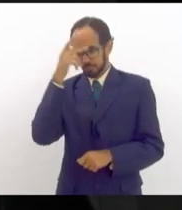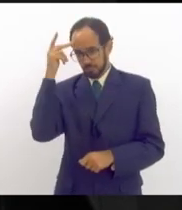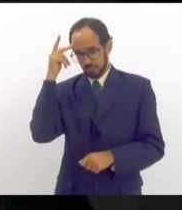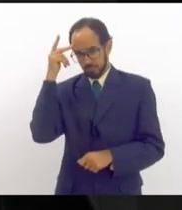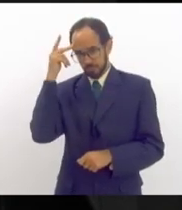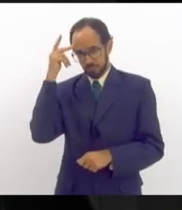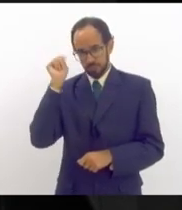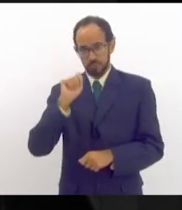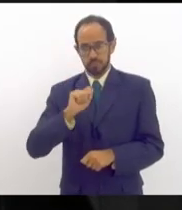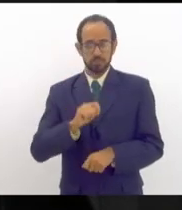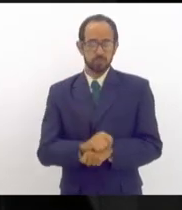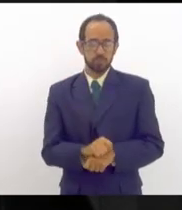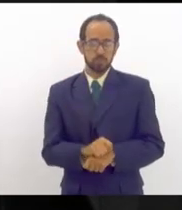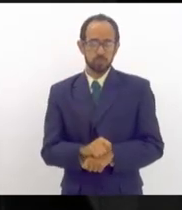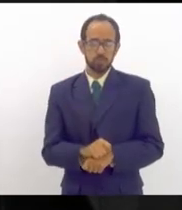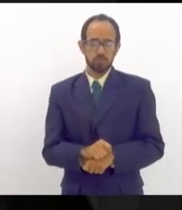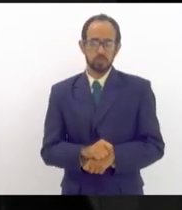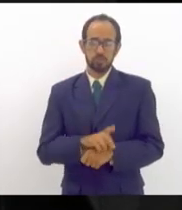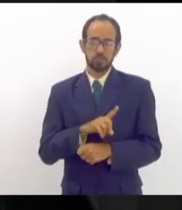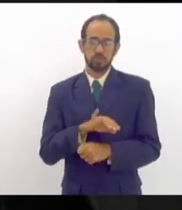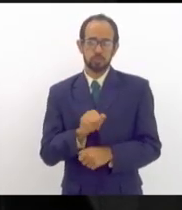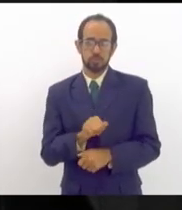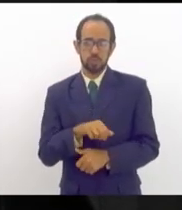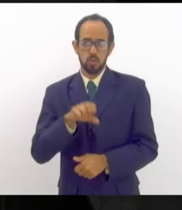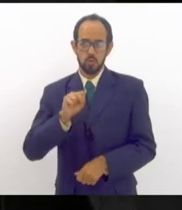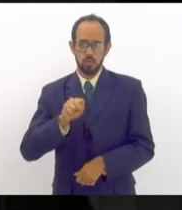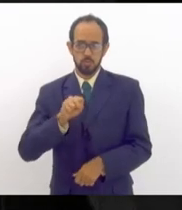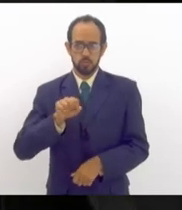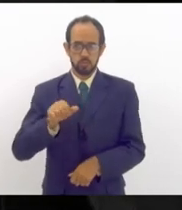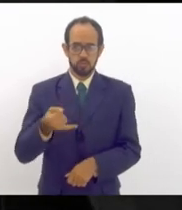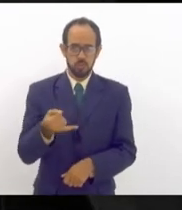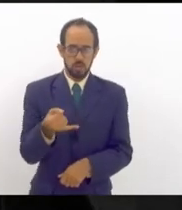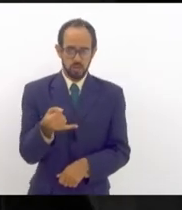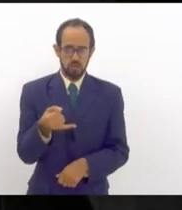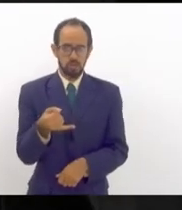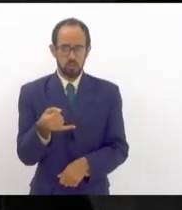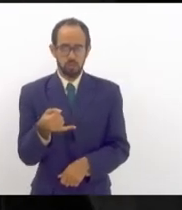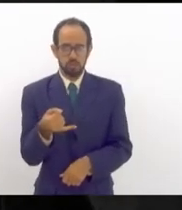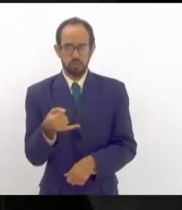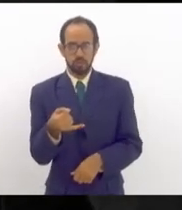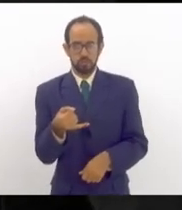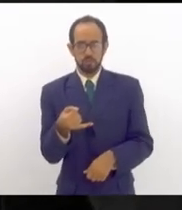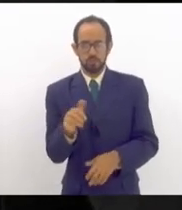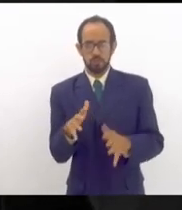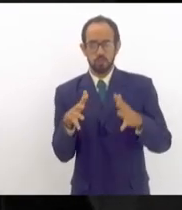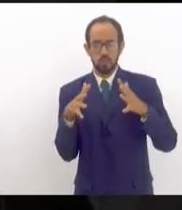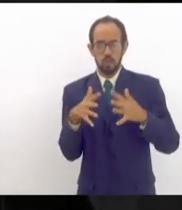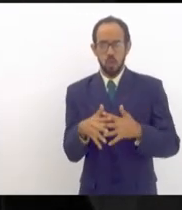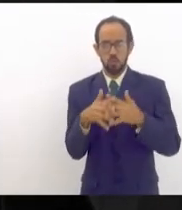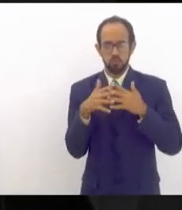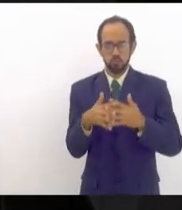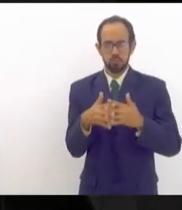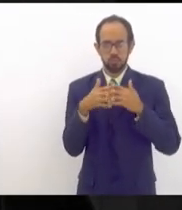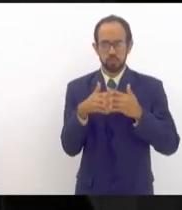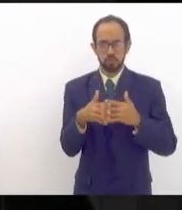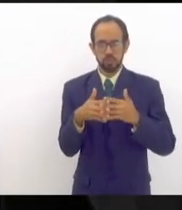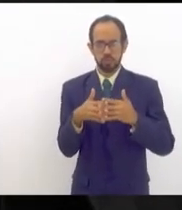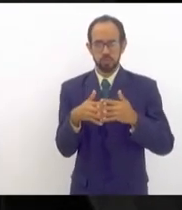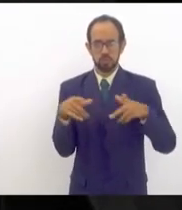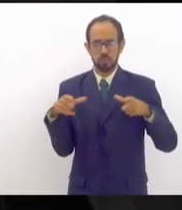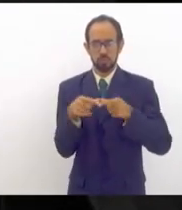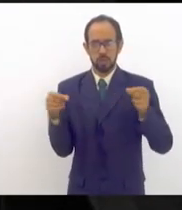que foram no dia oito de Janeiro confundido em Brasília com a